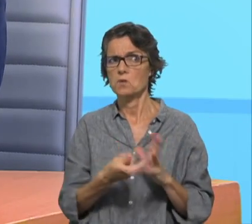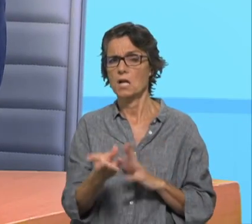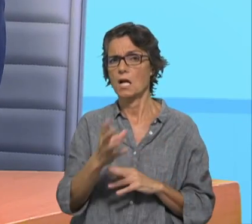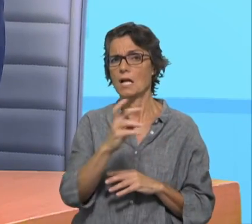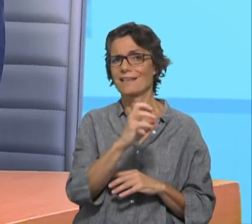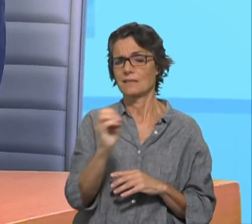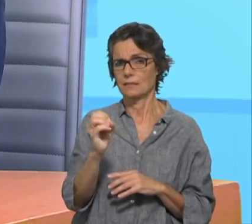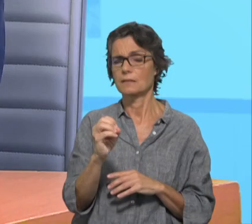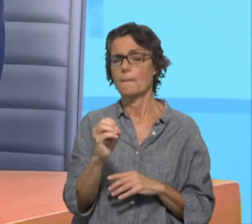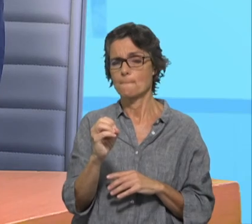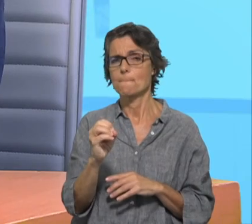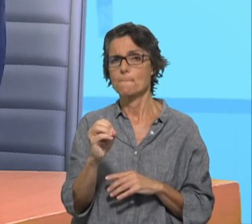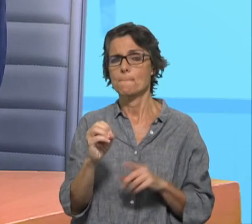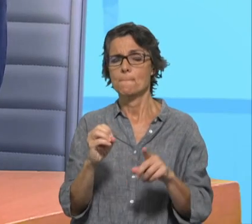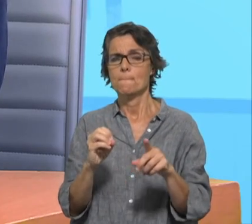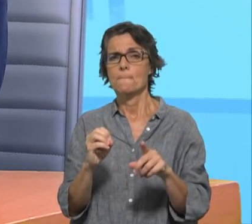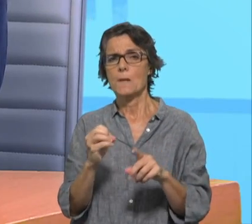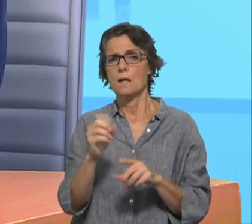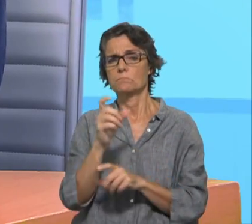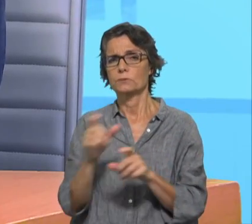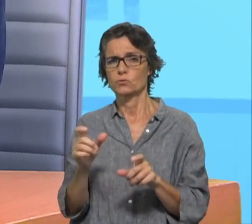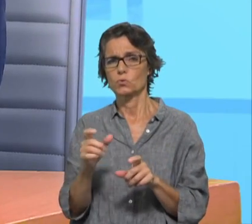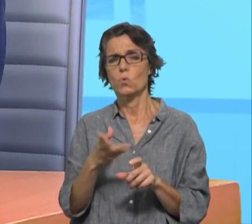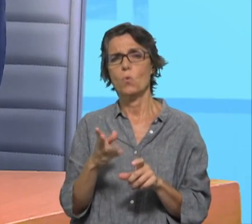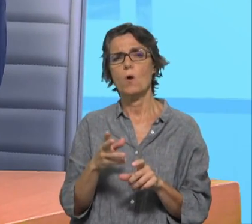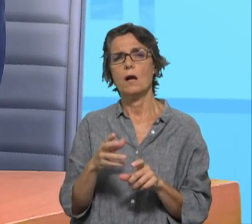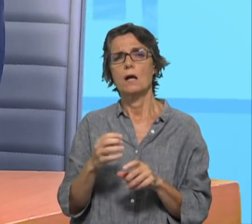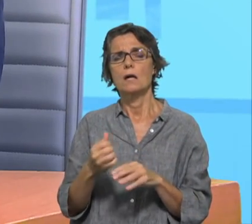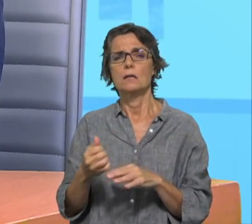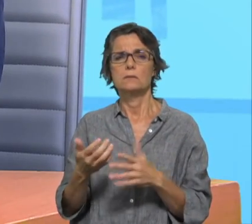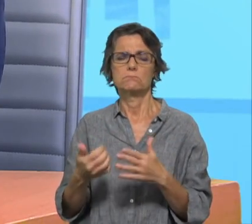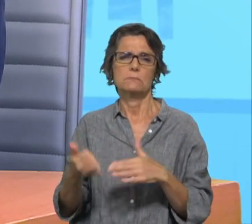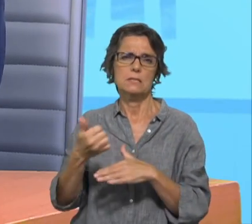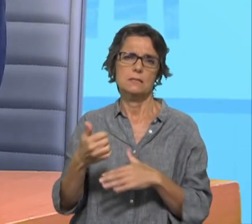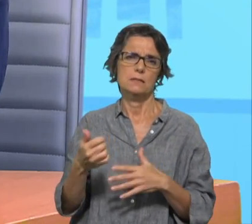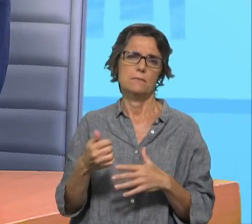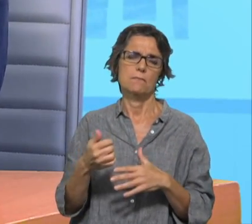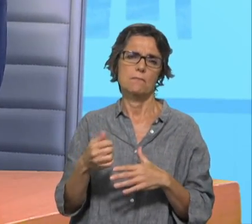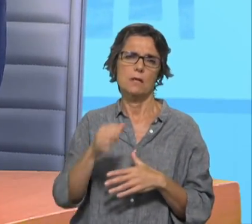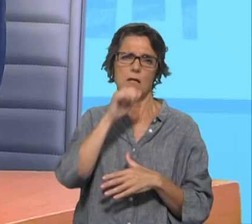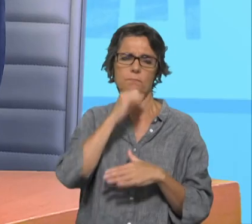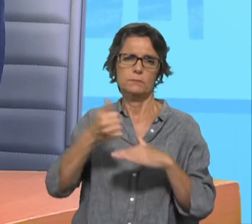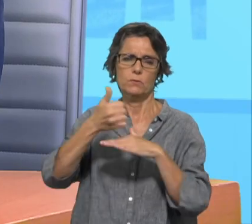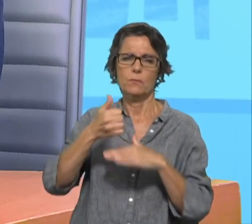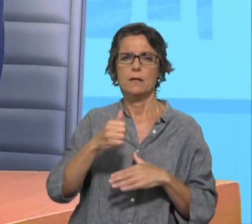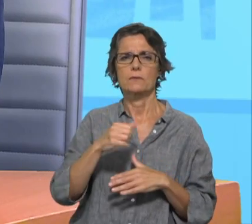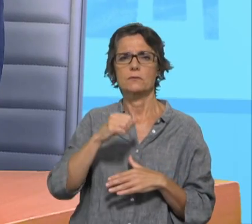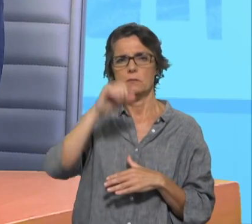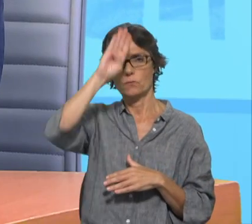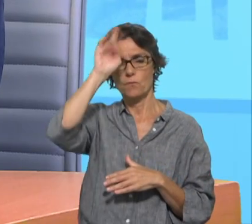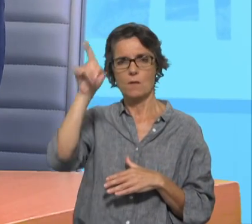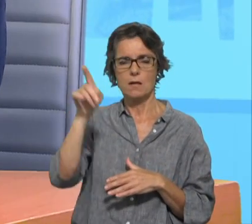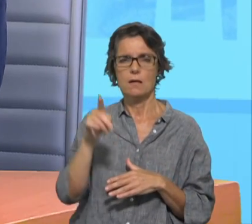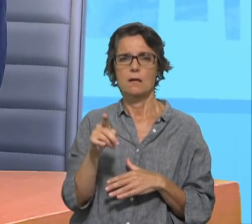José Cordeiro, arcebispo de Braga. Sei que estão alguns padres também, e leigos, de algumas